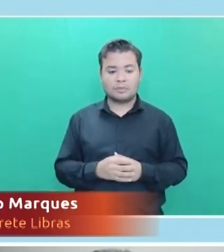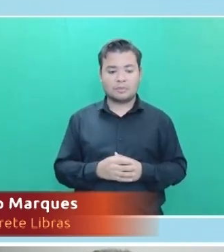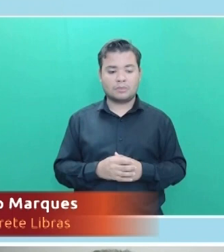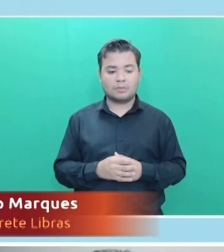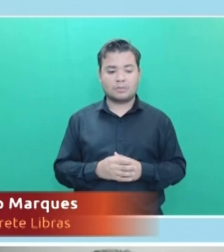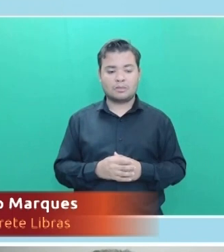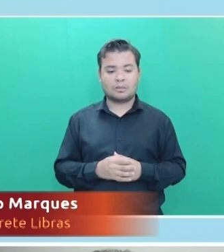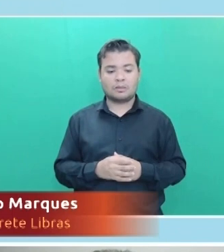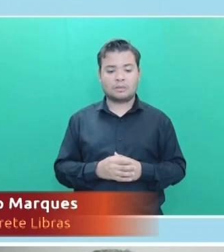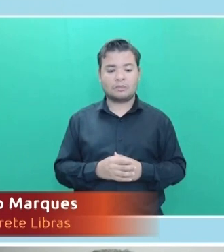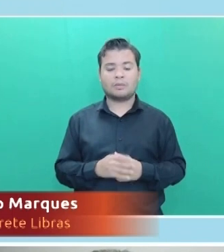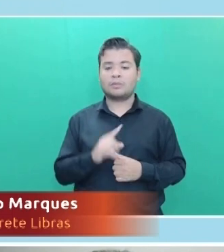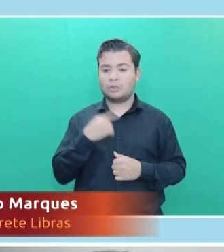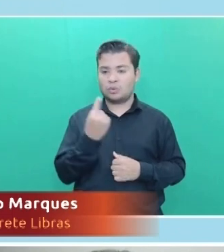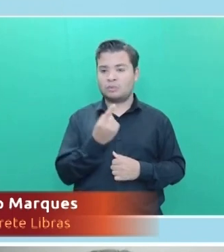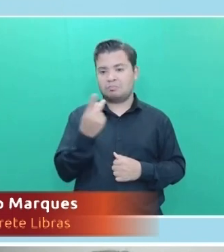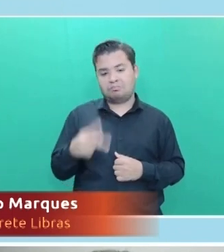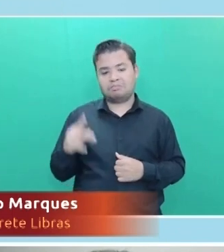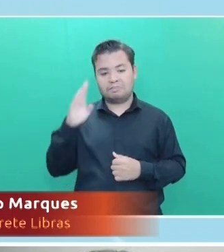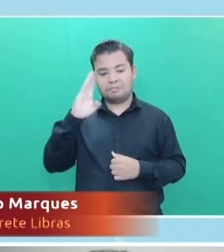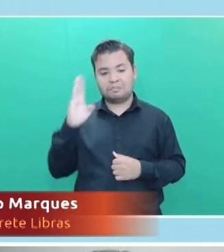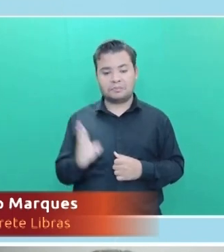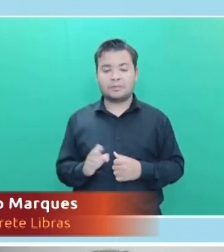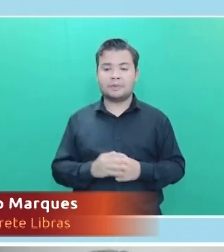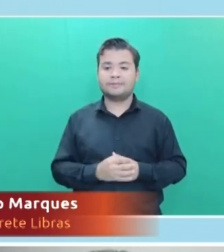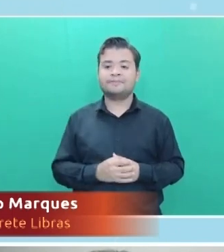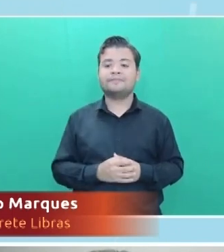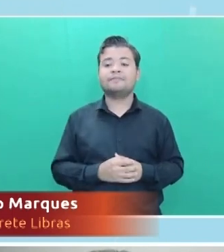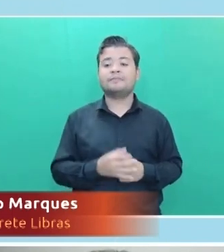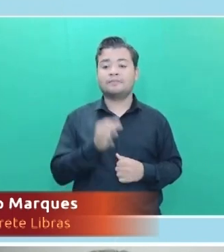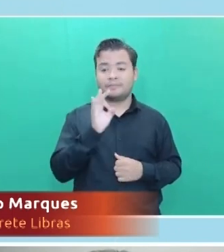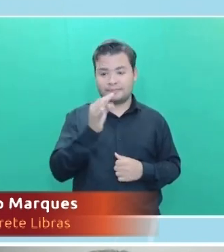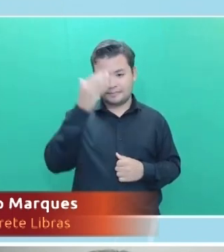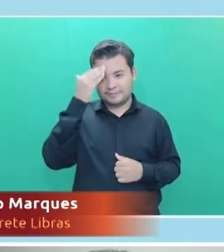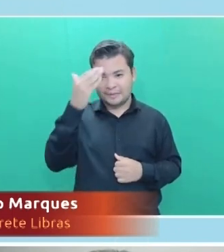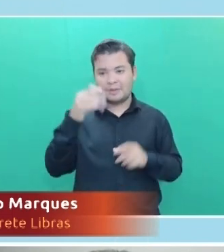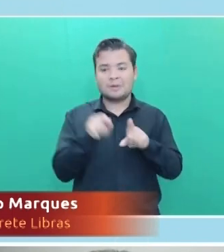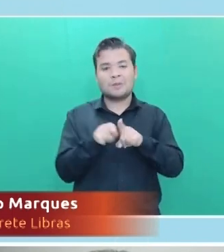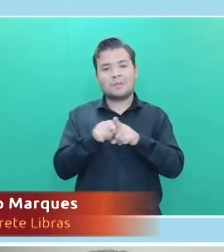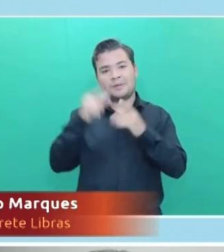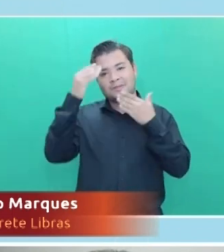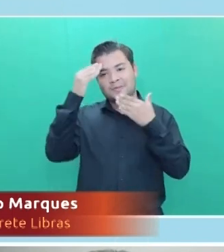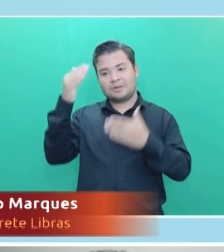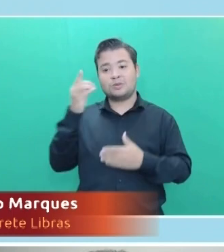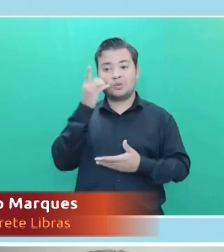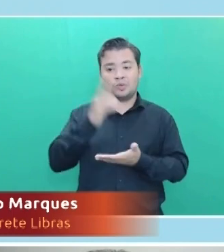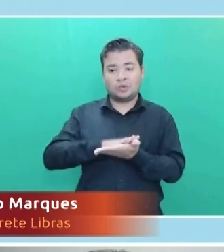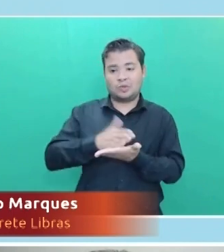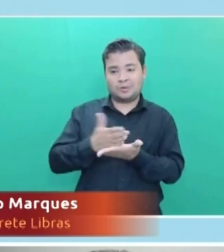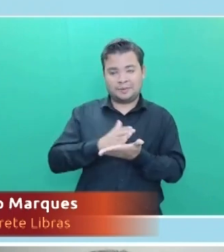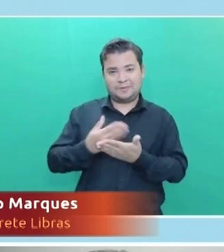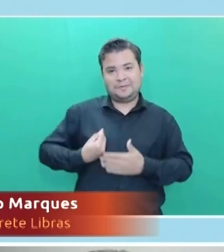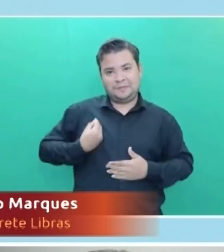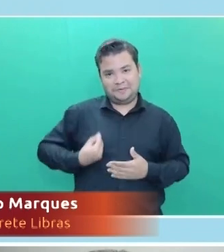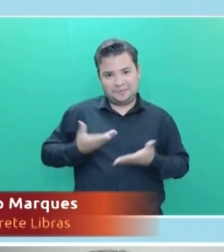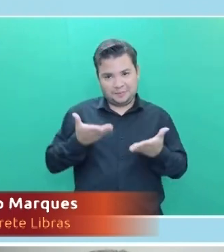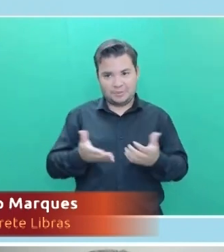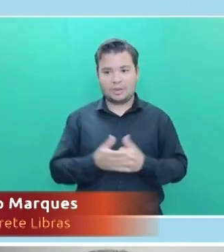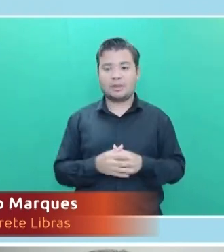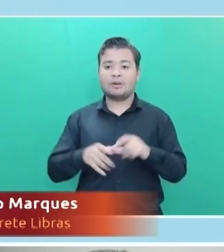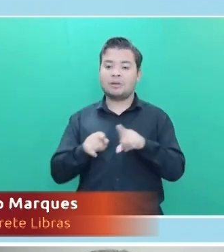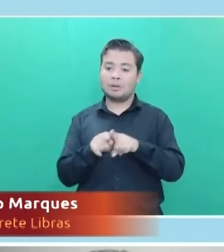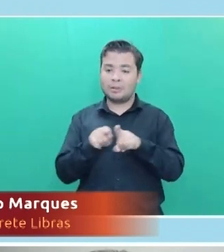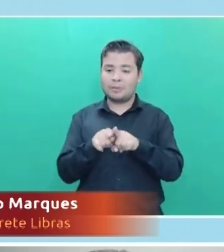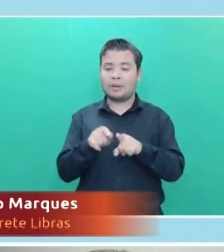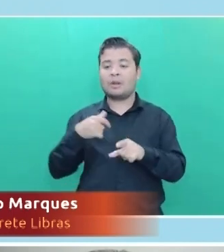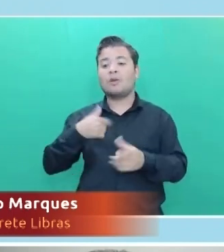no Brasil. Tá certo. Então, agradeço também ao Diogo por ter ficado com a gente nesse bloco e te convido para continuar com a gente, porque daqui a pouquinho a